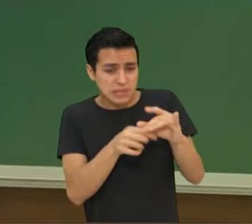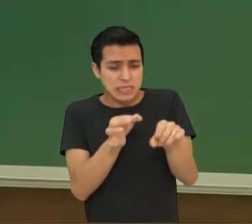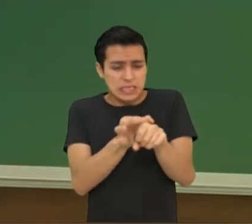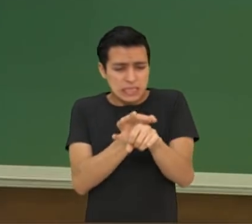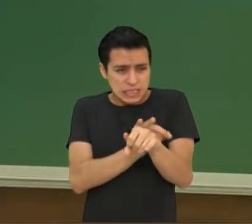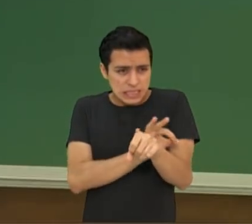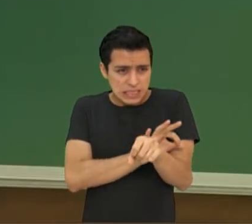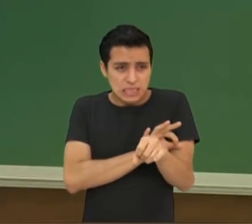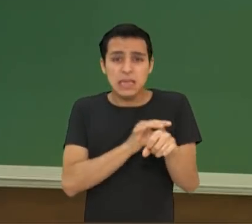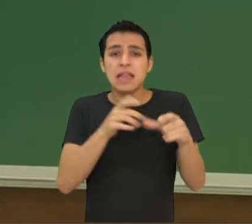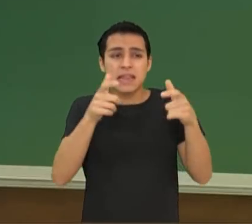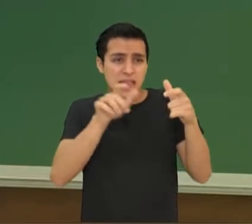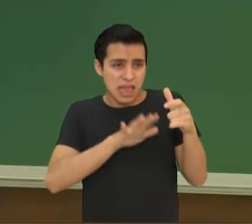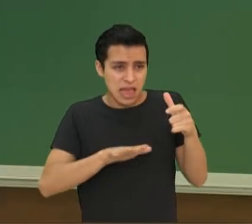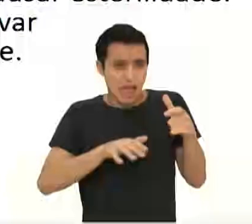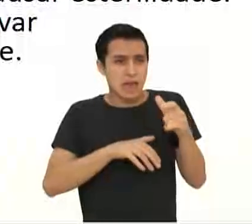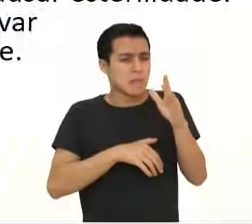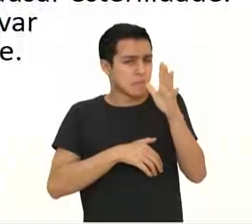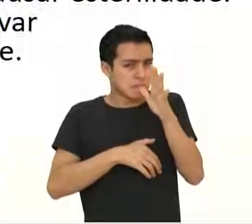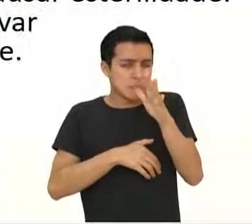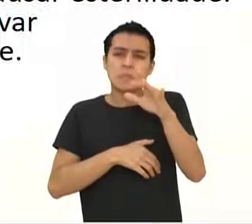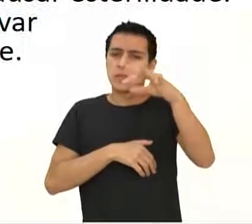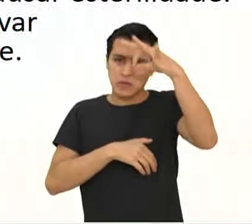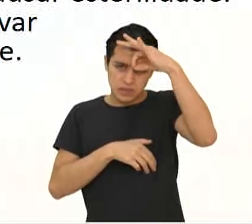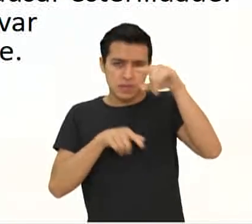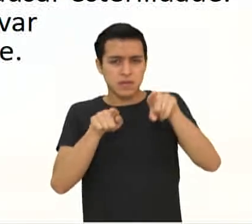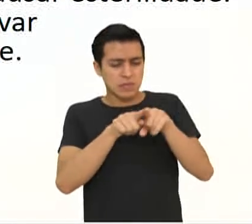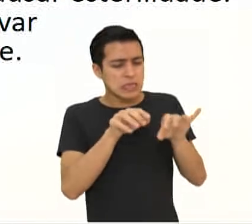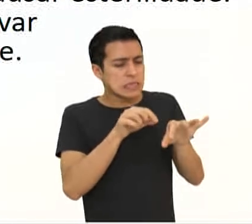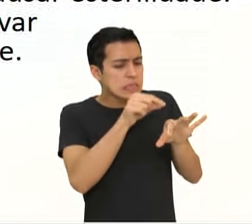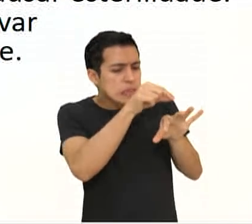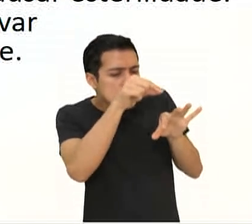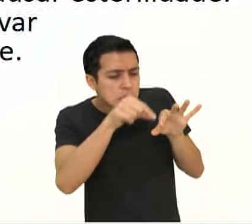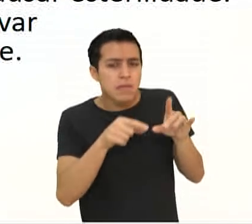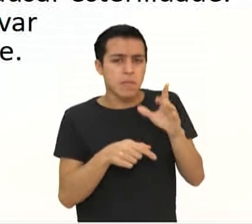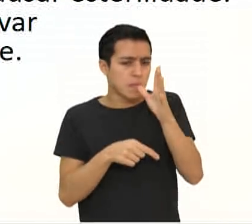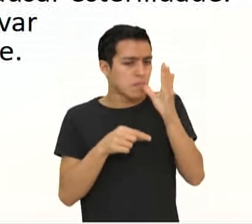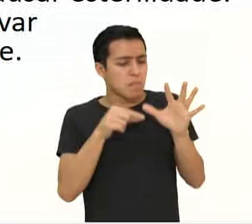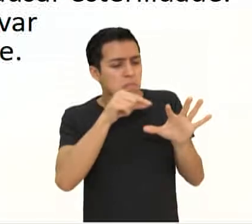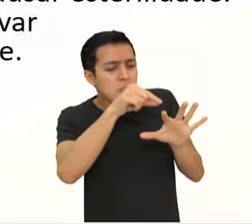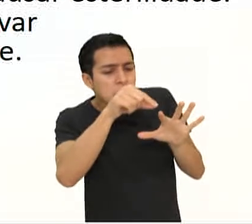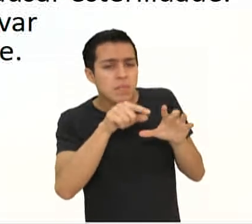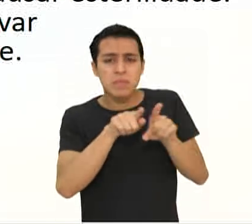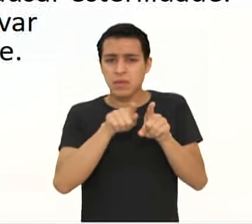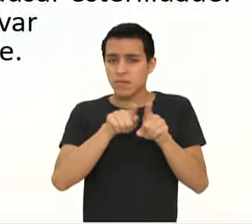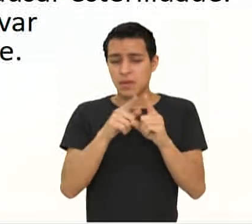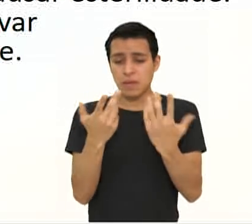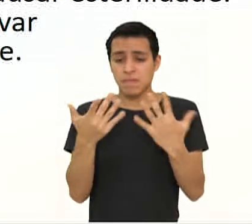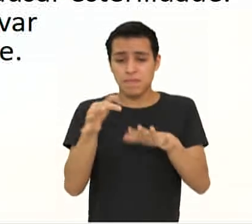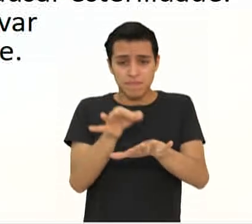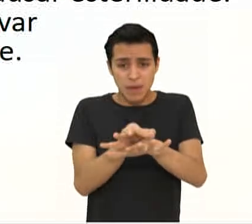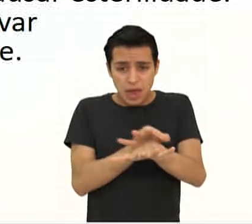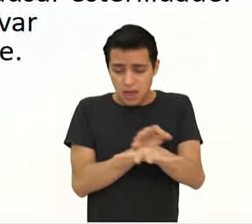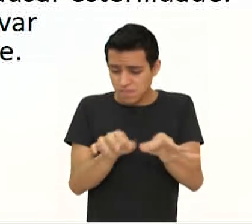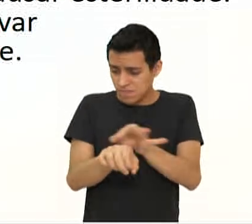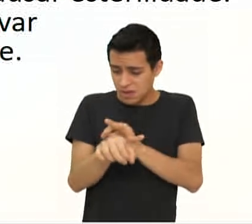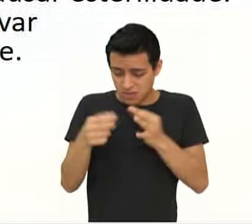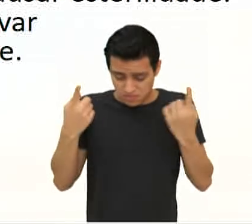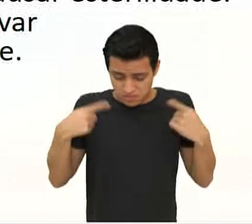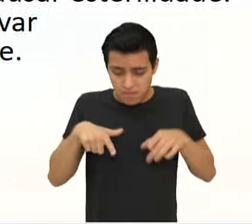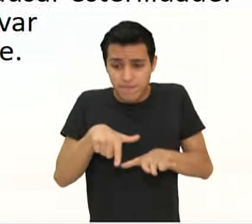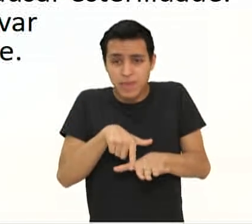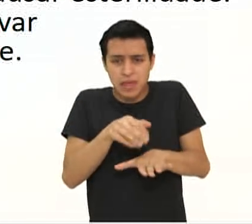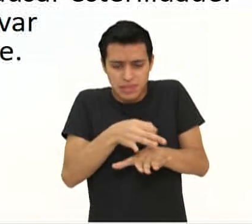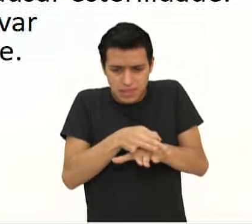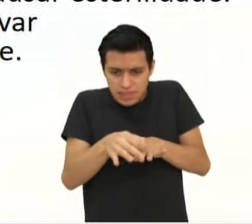feridinhas lá no genital, masculino e feminino. Pode também aparecer feridas nas mãos, nos pés, no corpo da